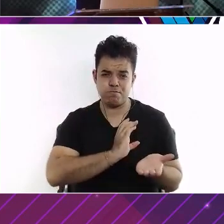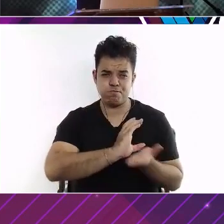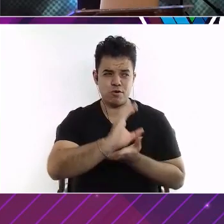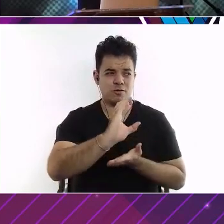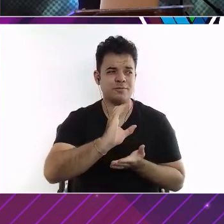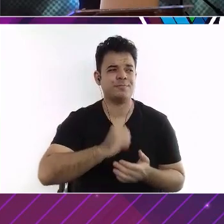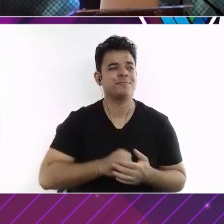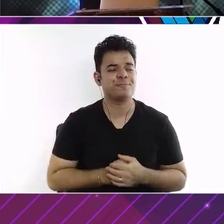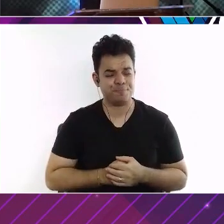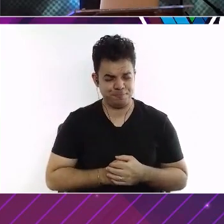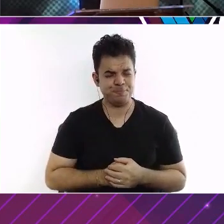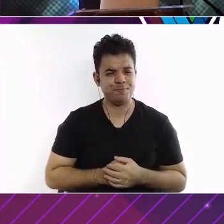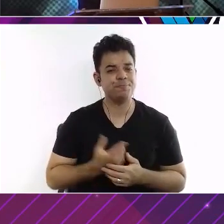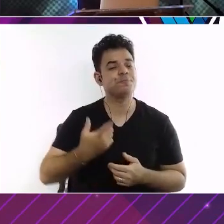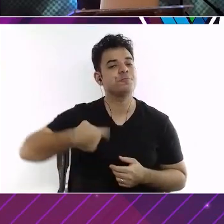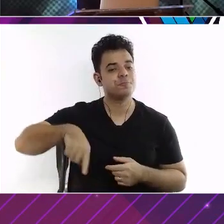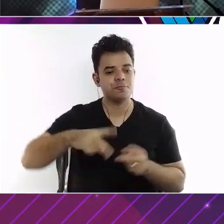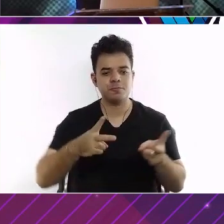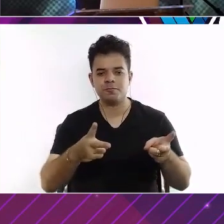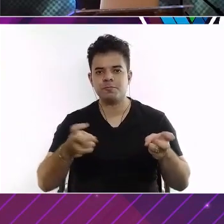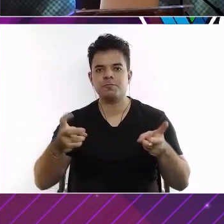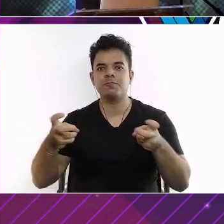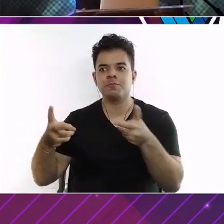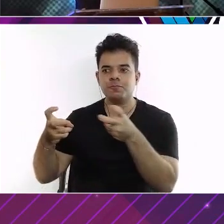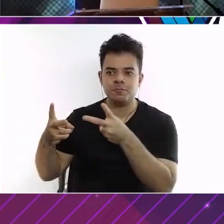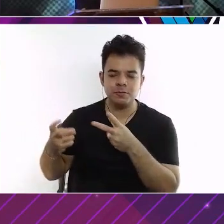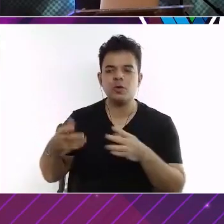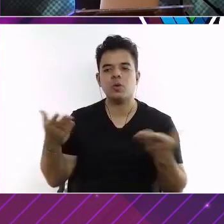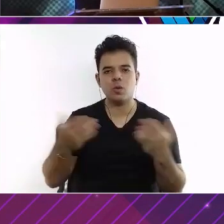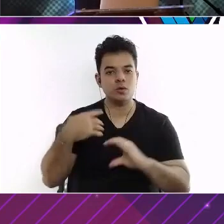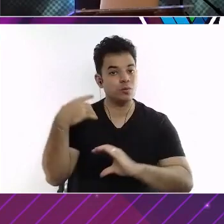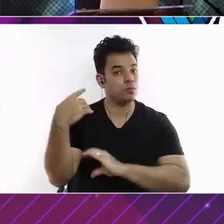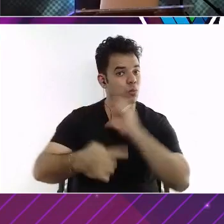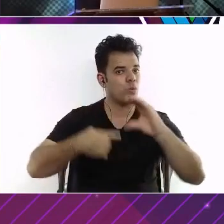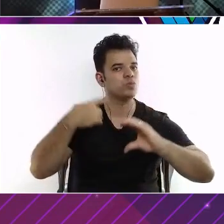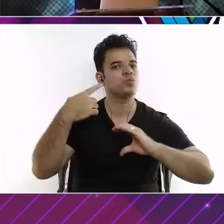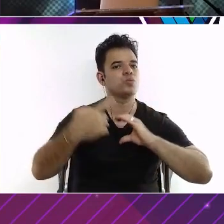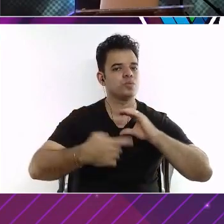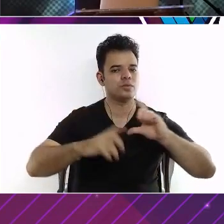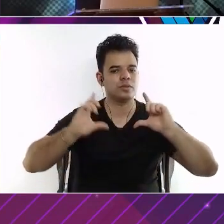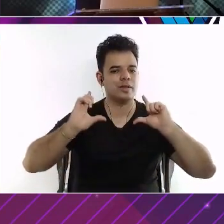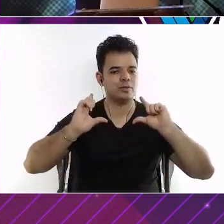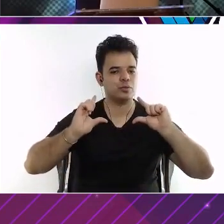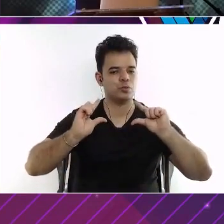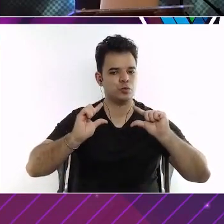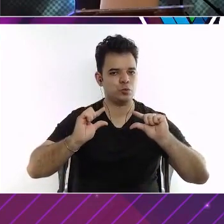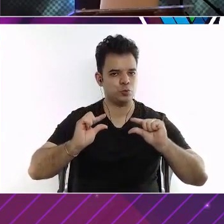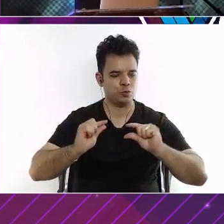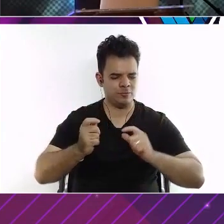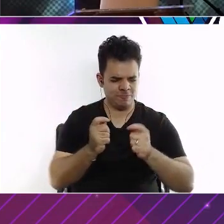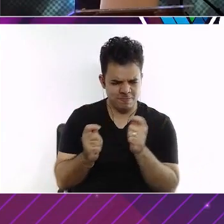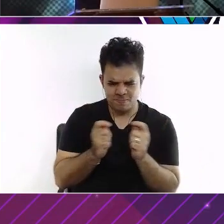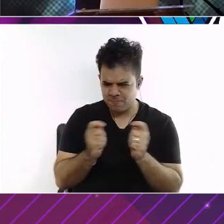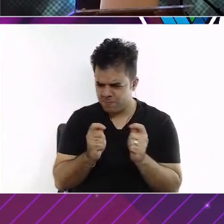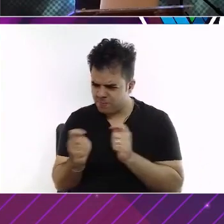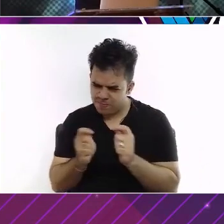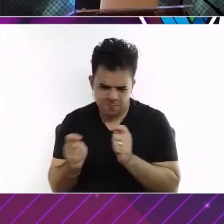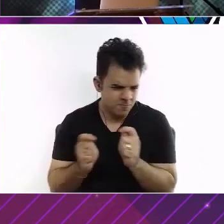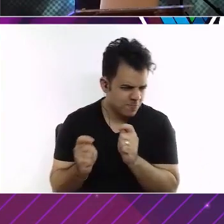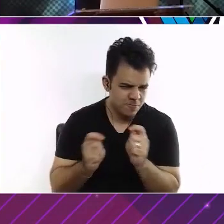coisas que a gente está vendo hoje nos great layoffs no mundo inteiro é redução de custo da galera de